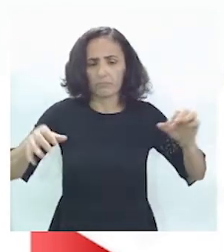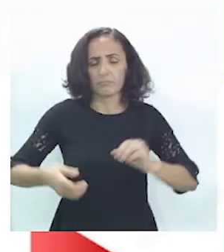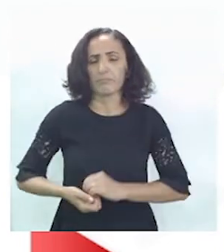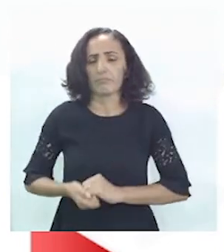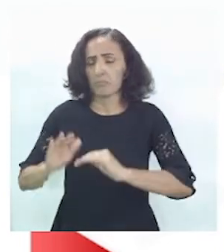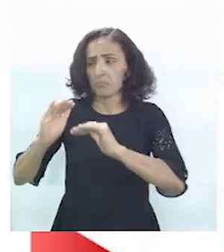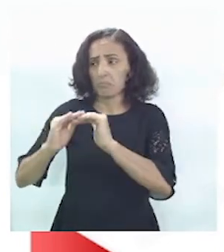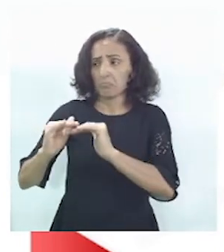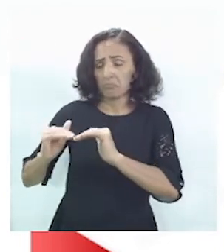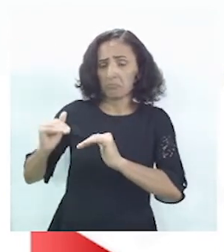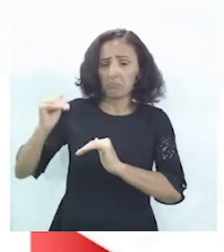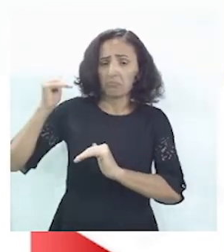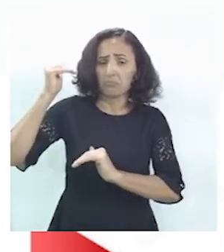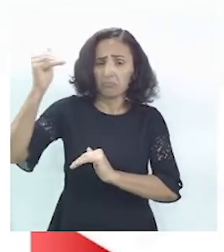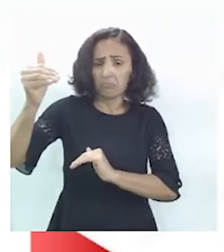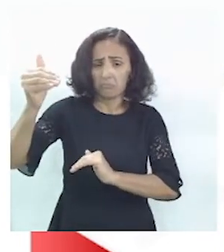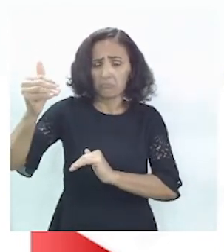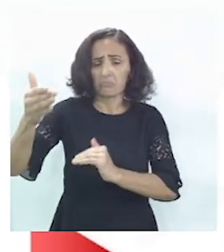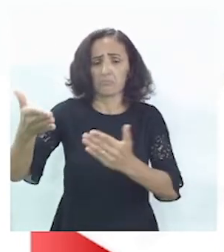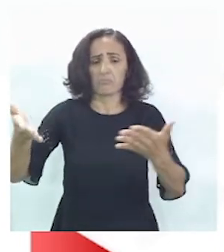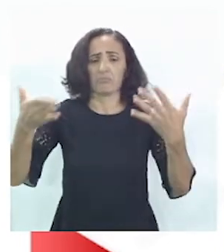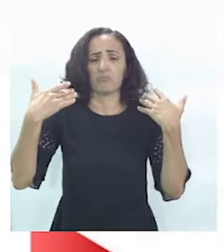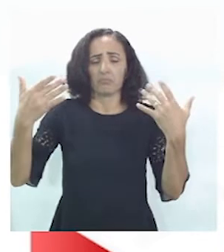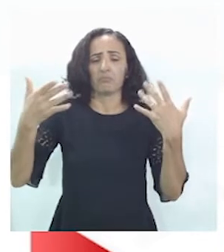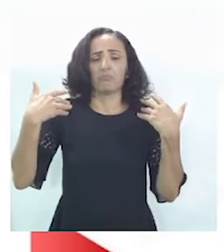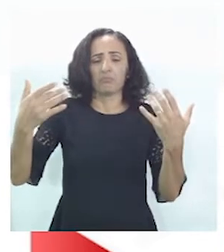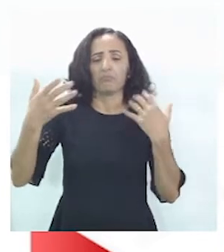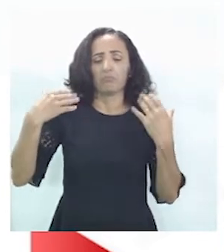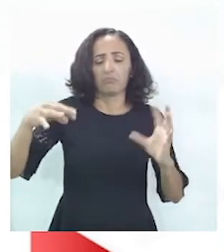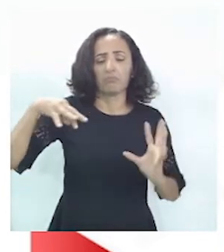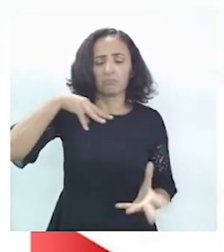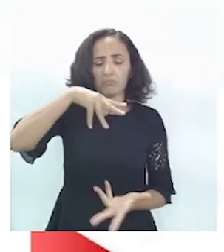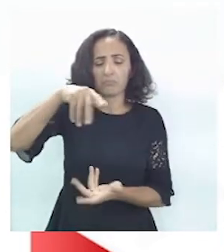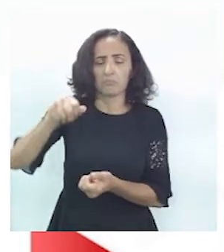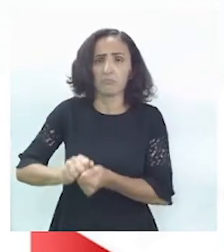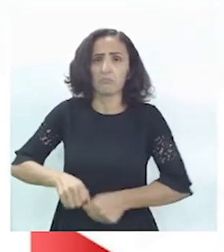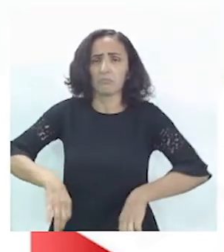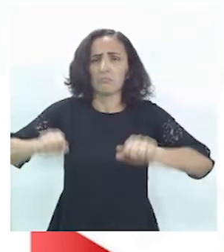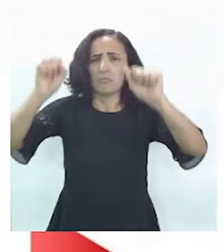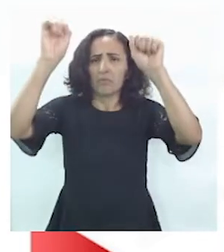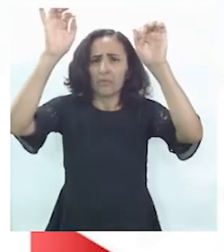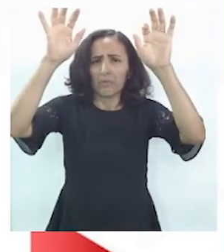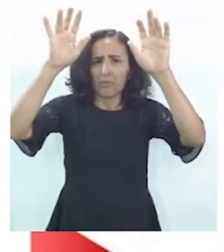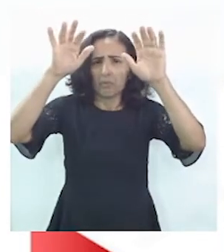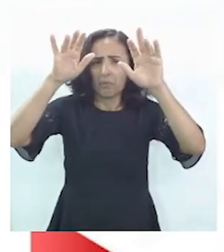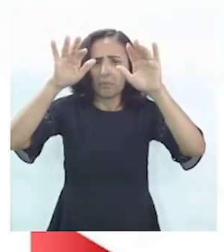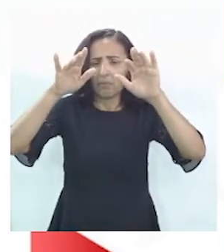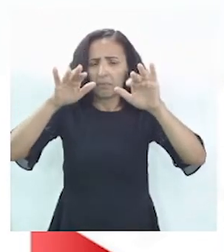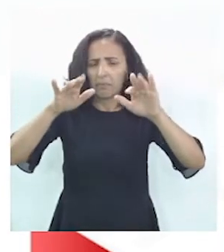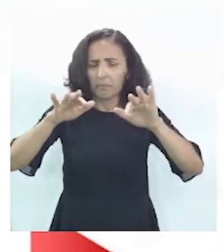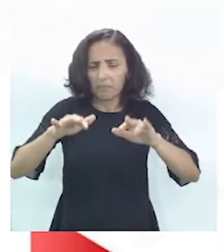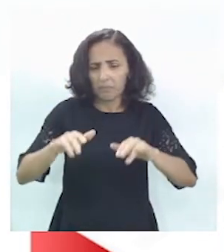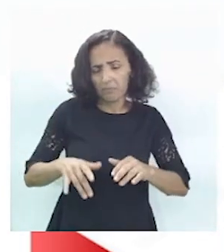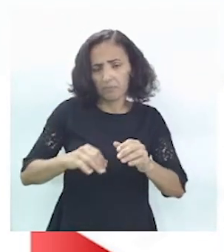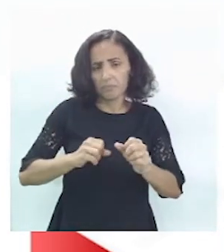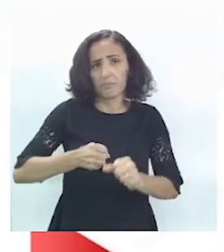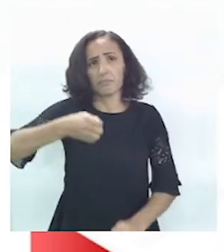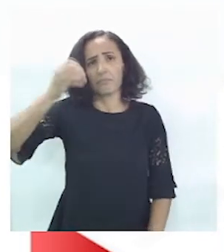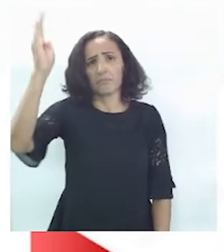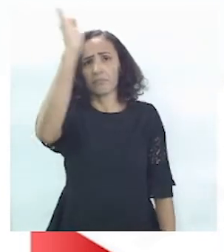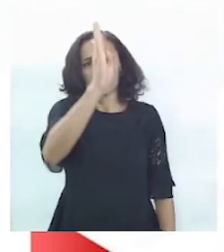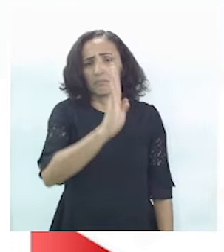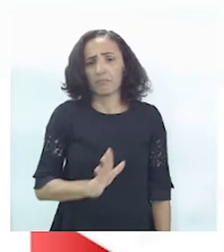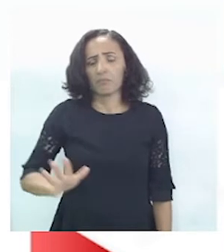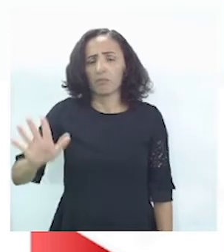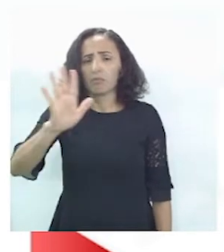global através do efeito estufa e também da chuva ácida. O Brasil ele lança por ano cerca aí